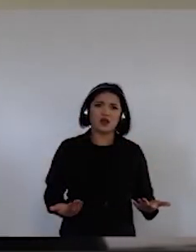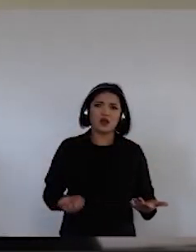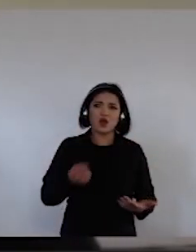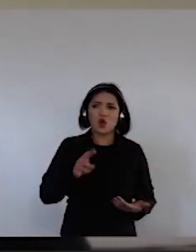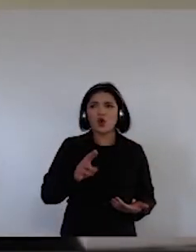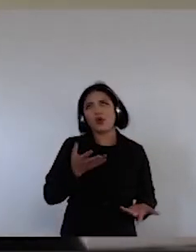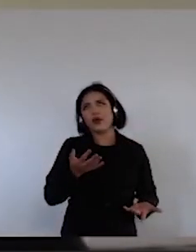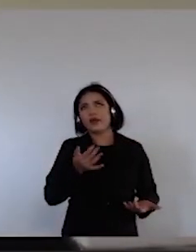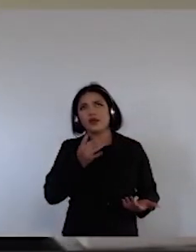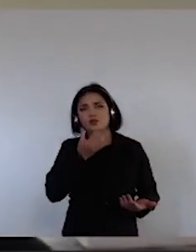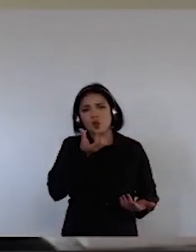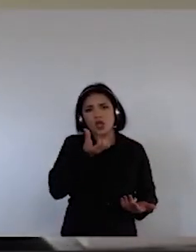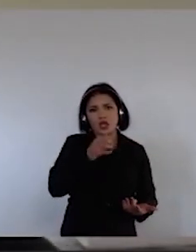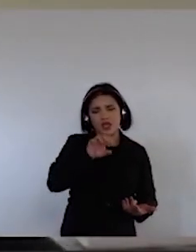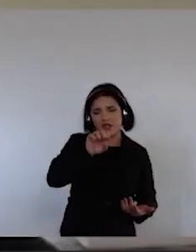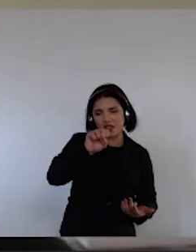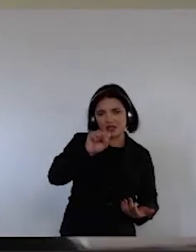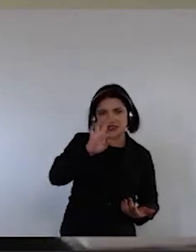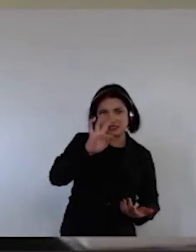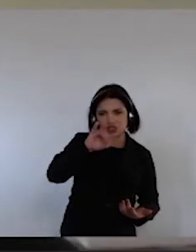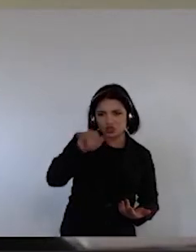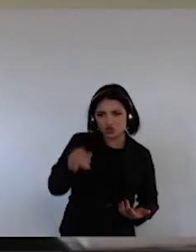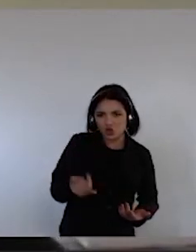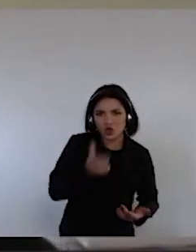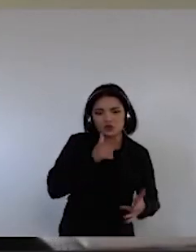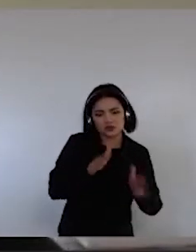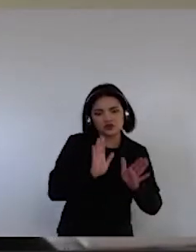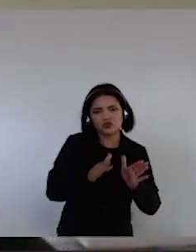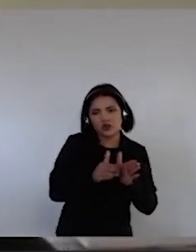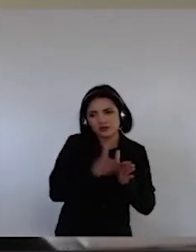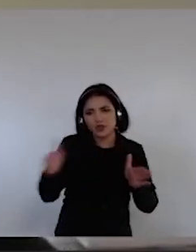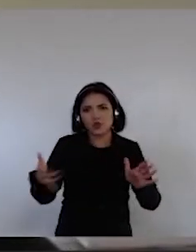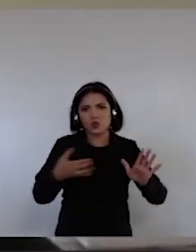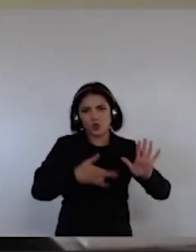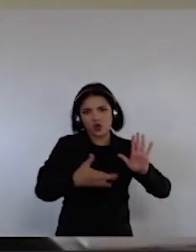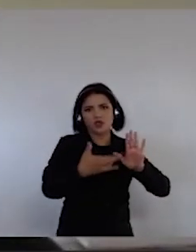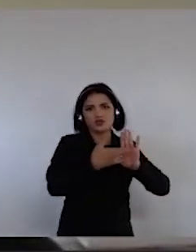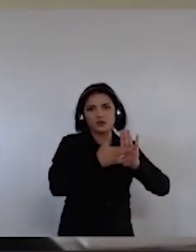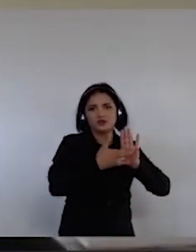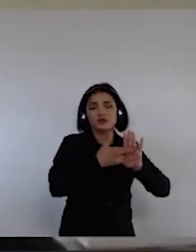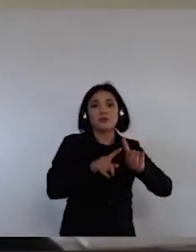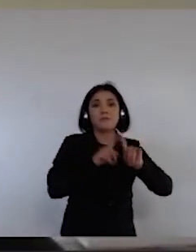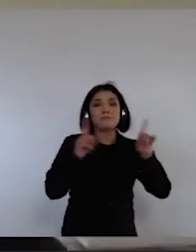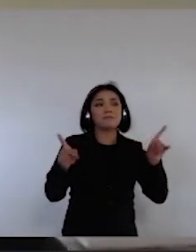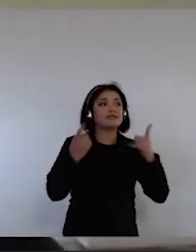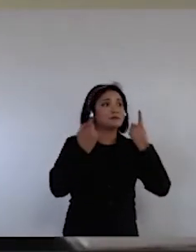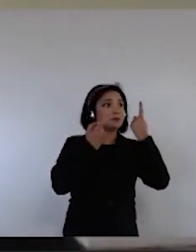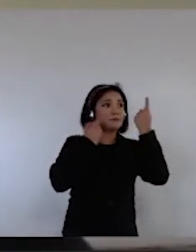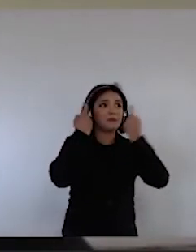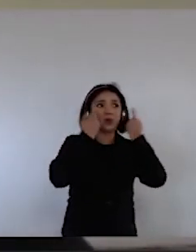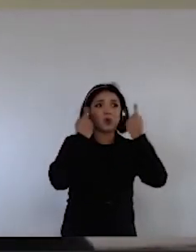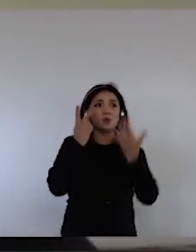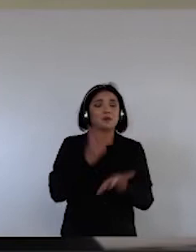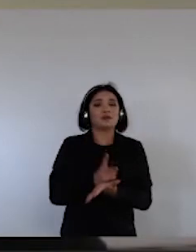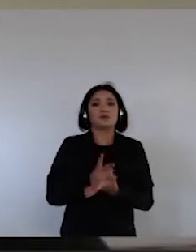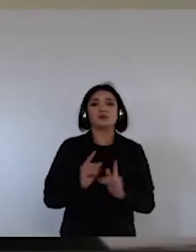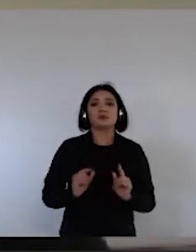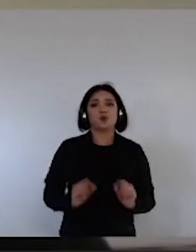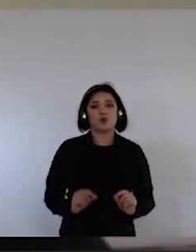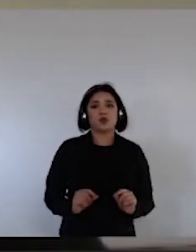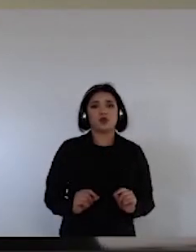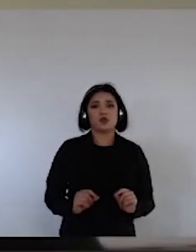STJ não tem autoridade administrativa para fazer com que as turmas respeitem a lei processual. Ele pode